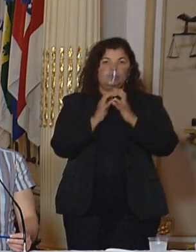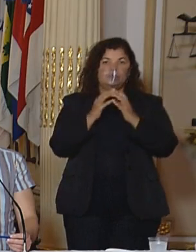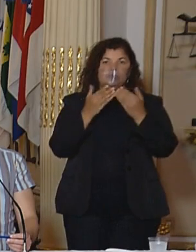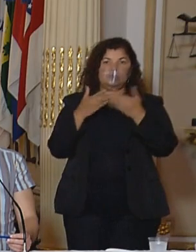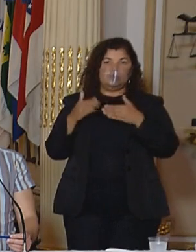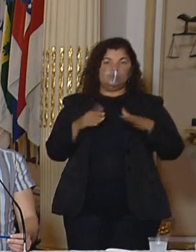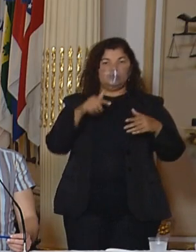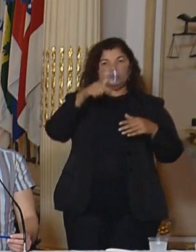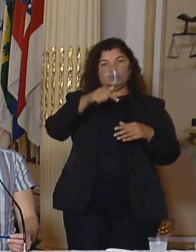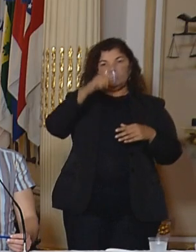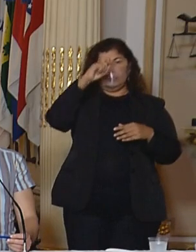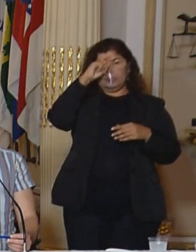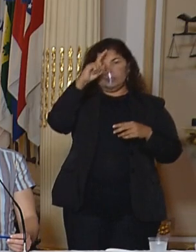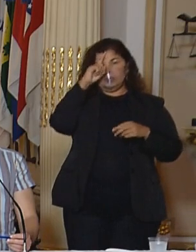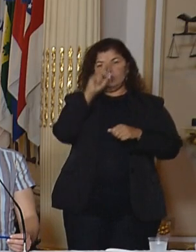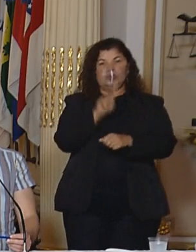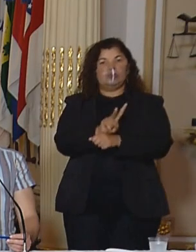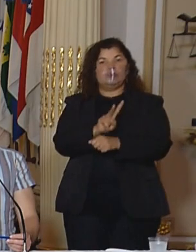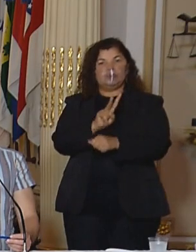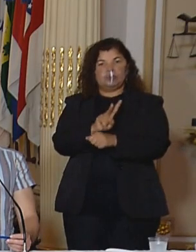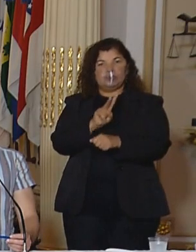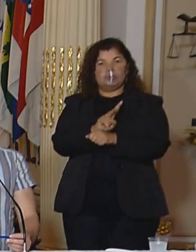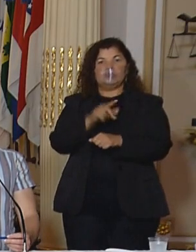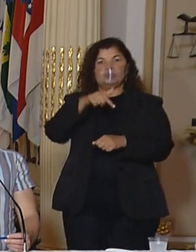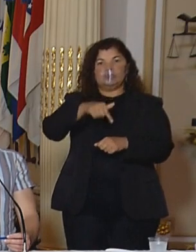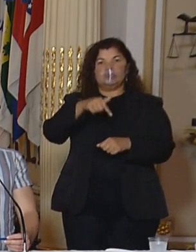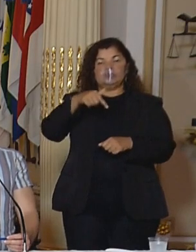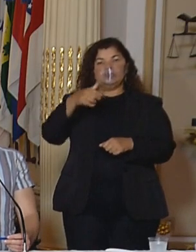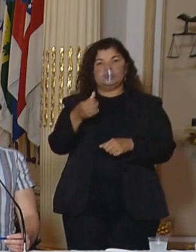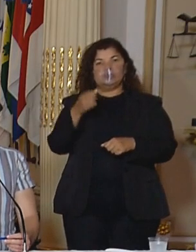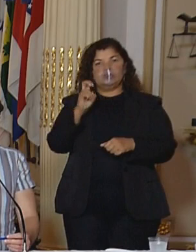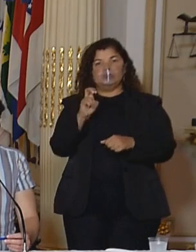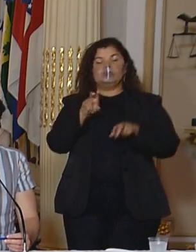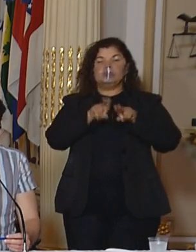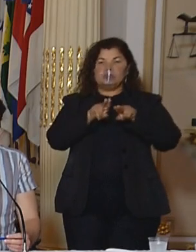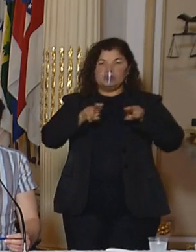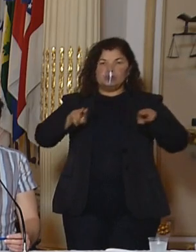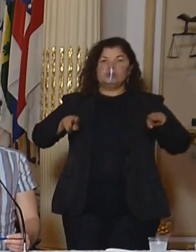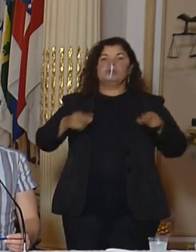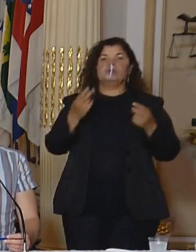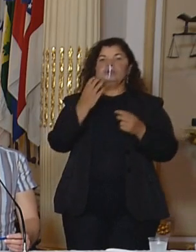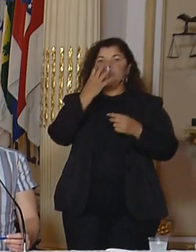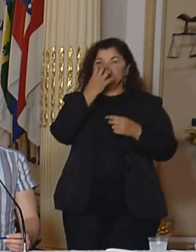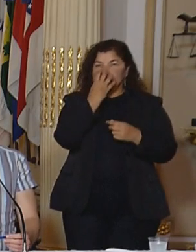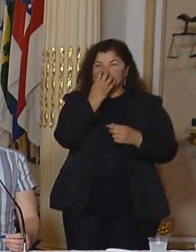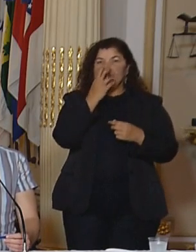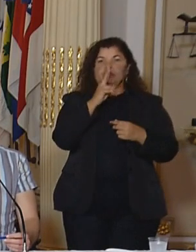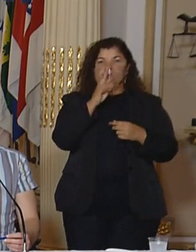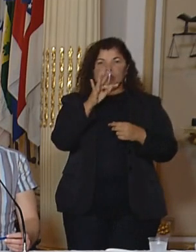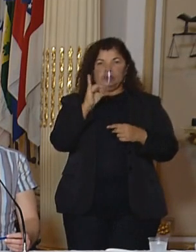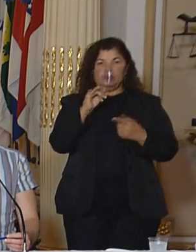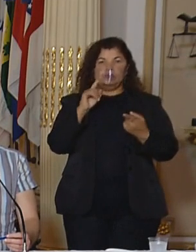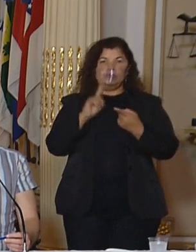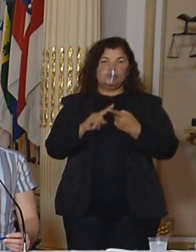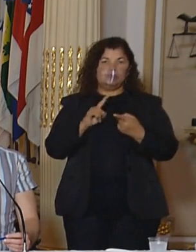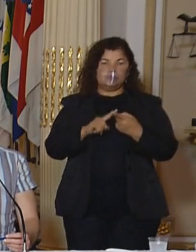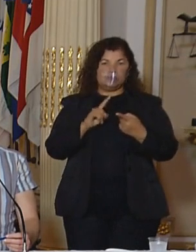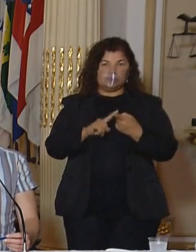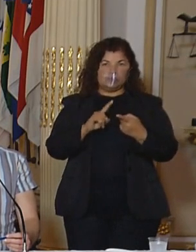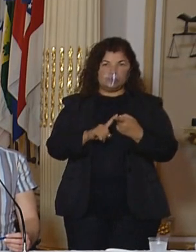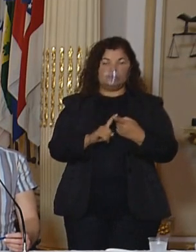de campanha e 765 leitos, sendo 128 de UTI já em funcionamento.